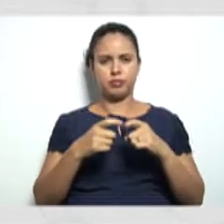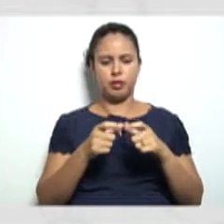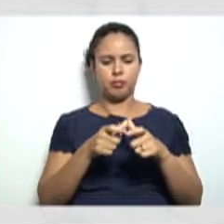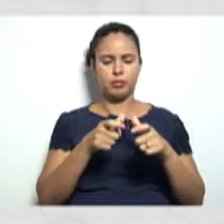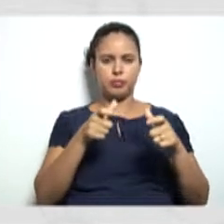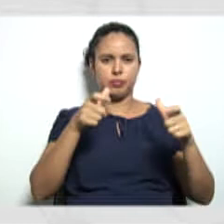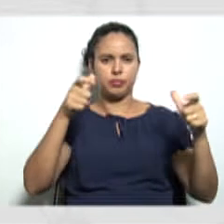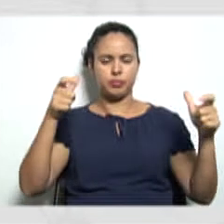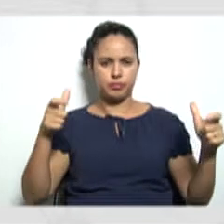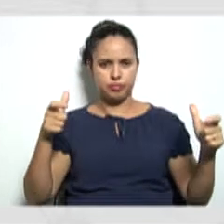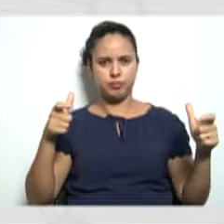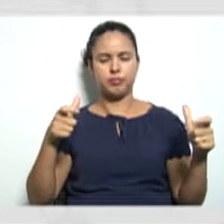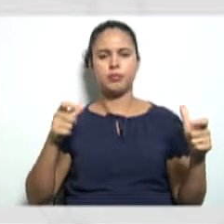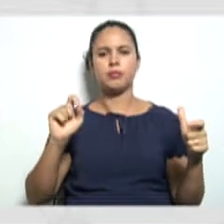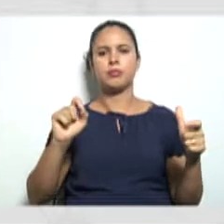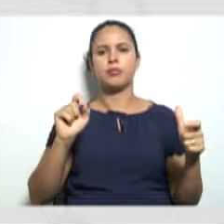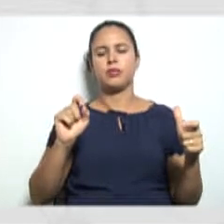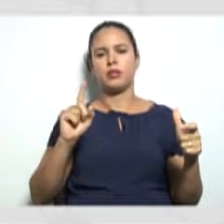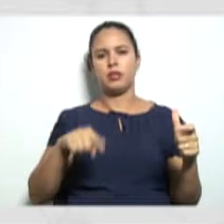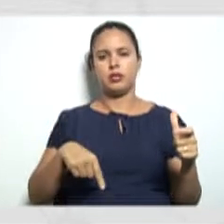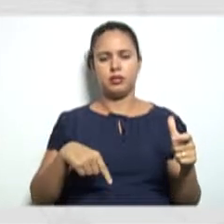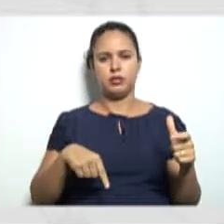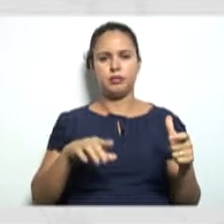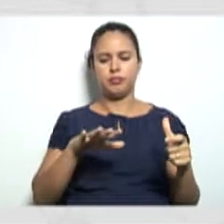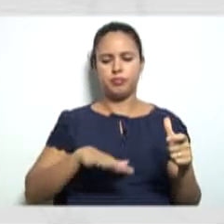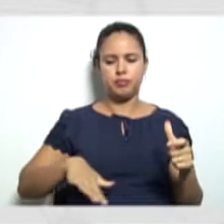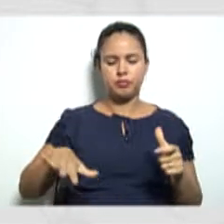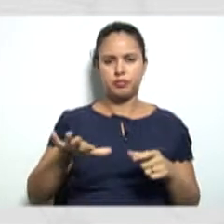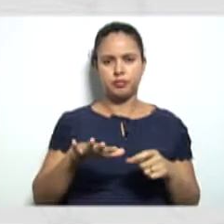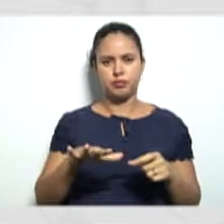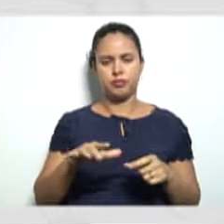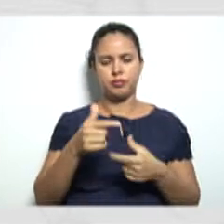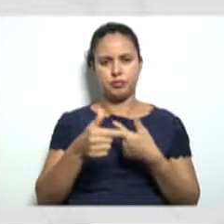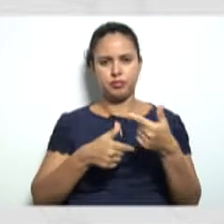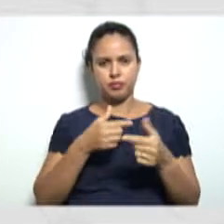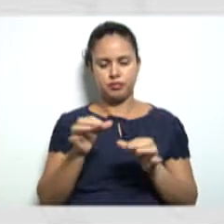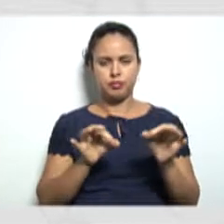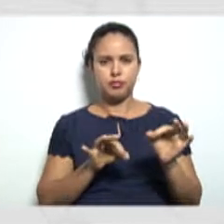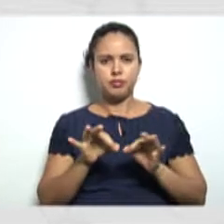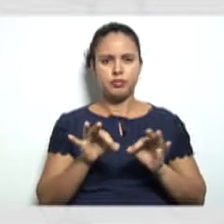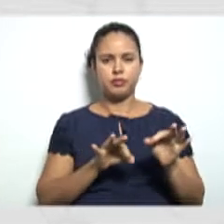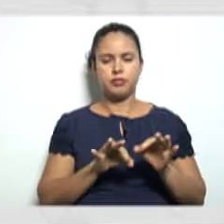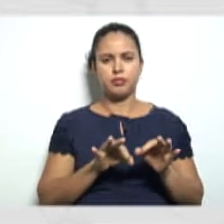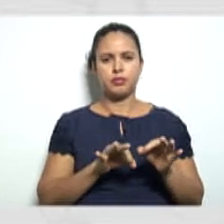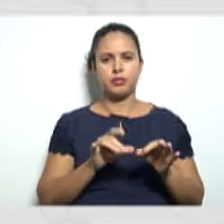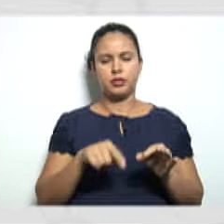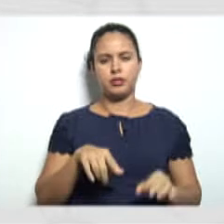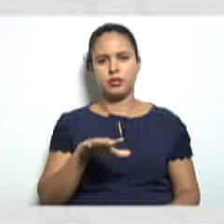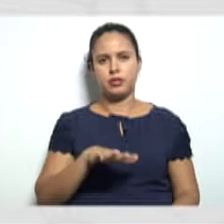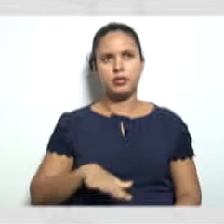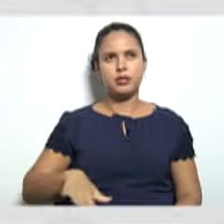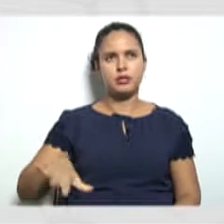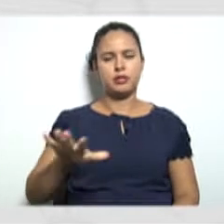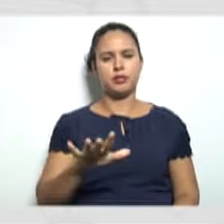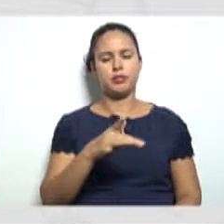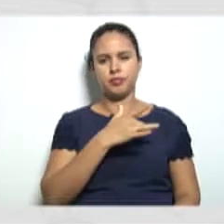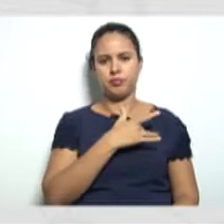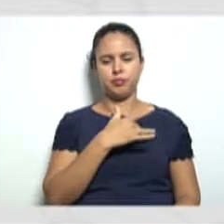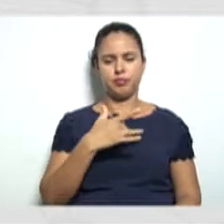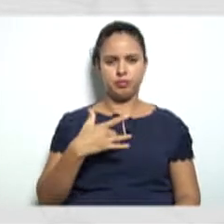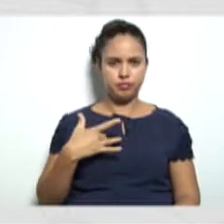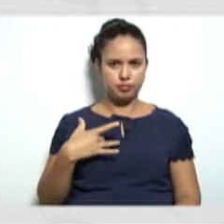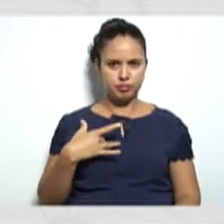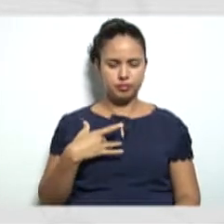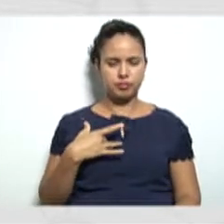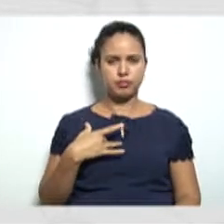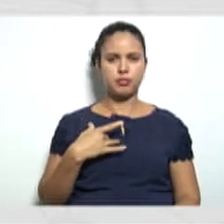tanto como uma classe de trabalhadores que trabalham organizados aí como um ramo, que se tornou um ramo próprio, que é o ramo da saúde. As